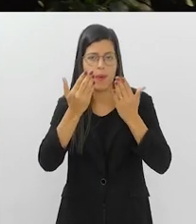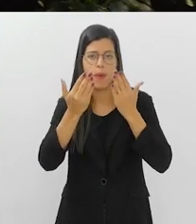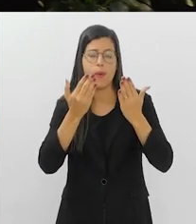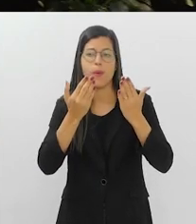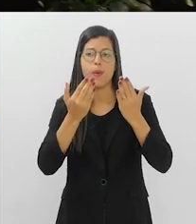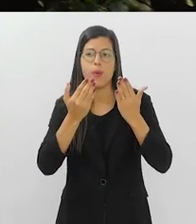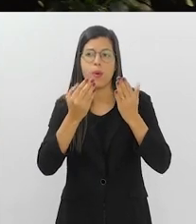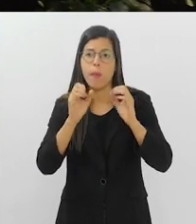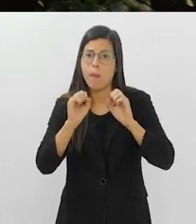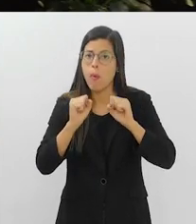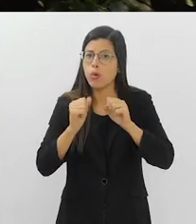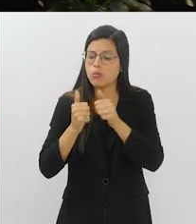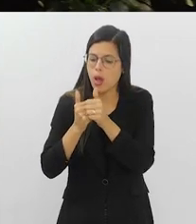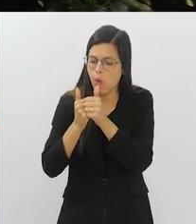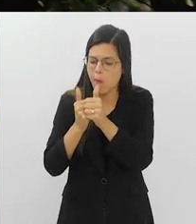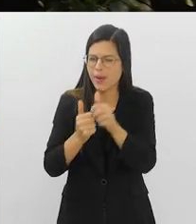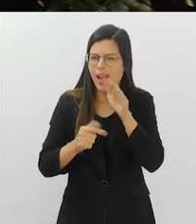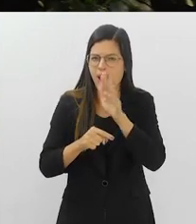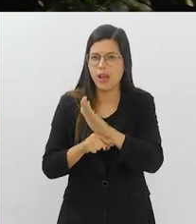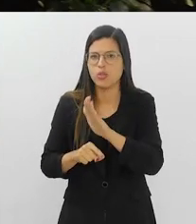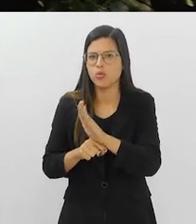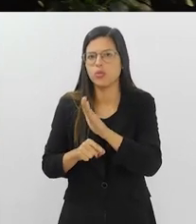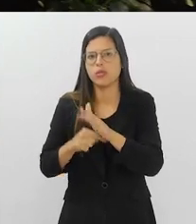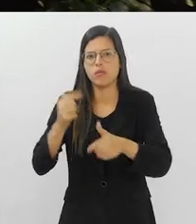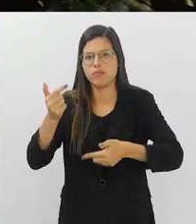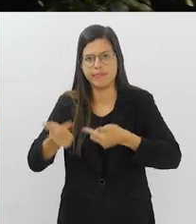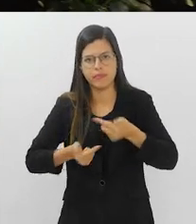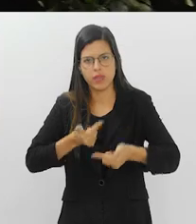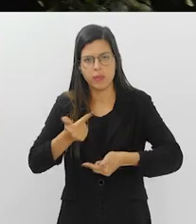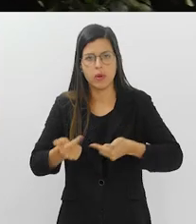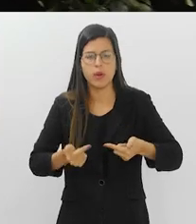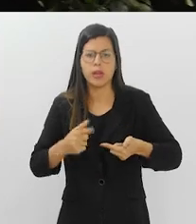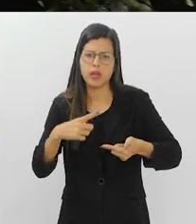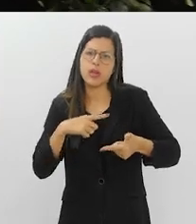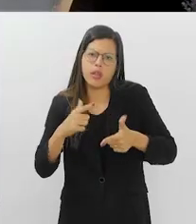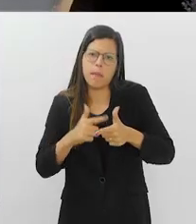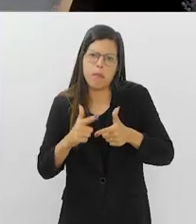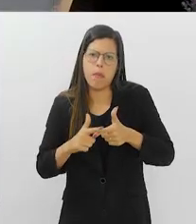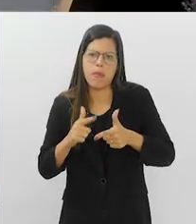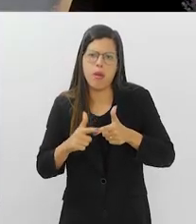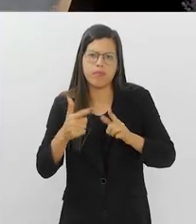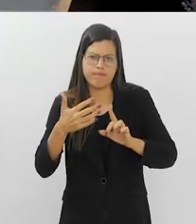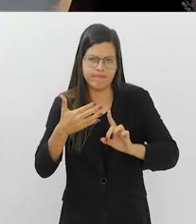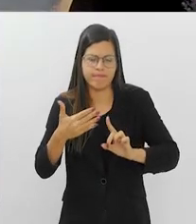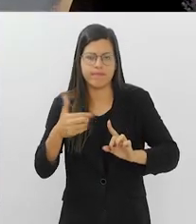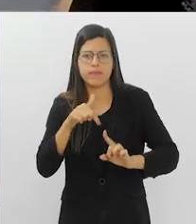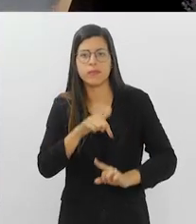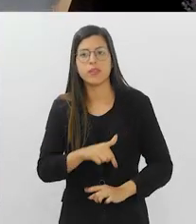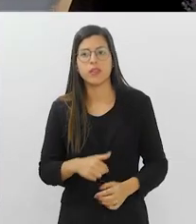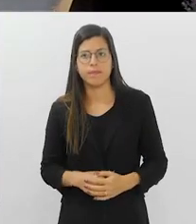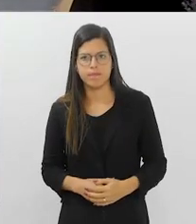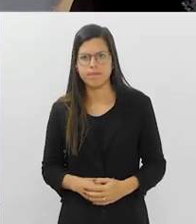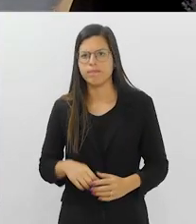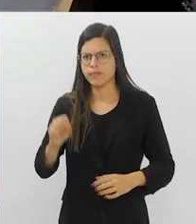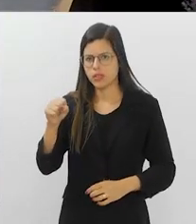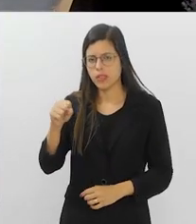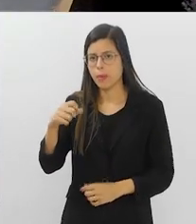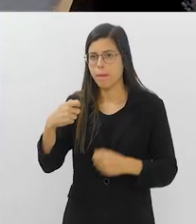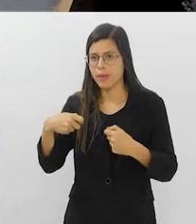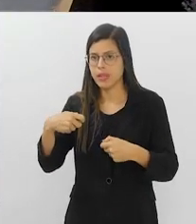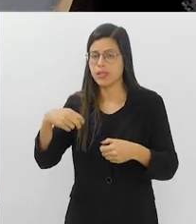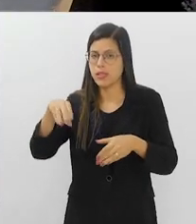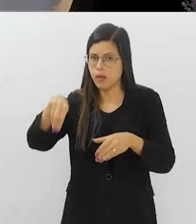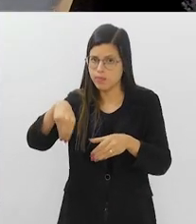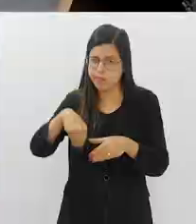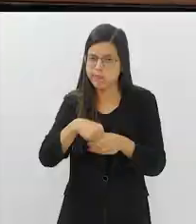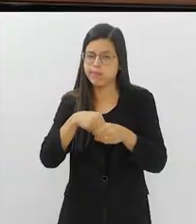possa acompanhar, né, de fato, os trabalhadores que passam por esse problema. Sem dúvida, e que tenha uma inserção